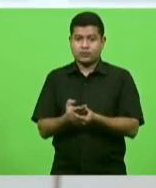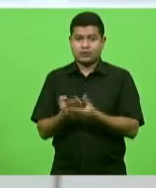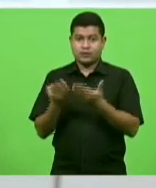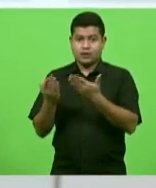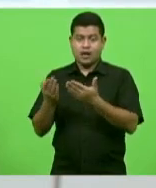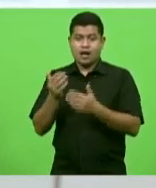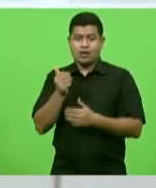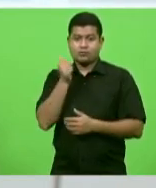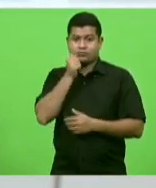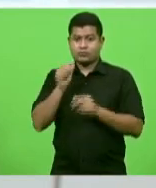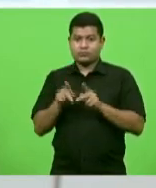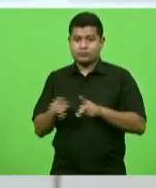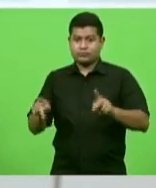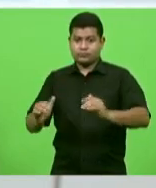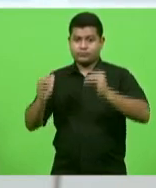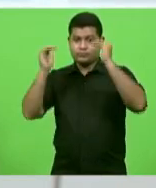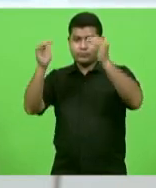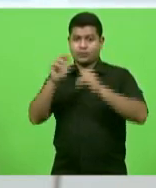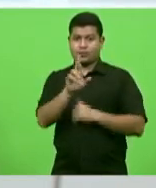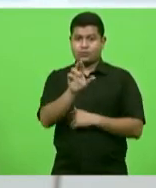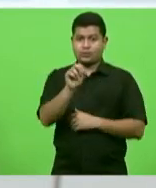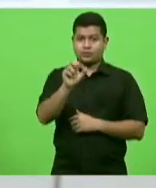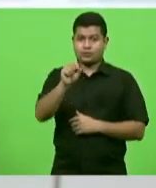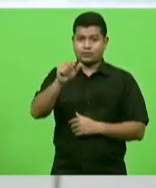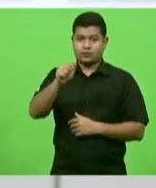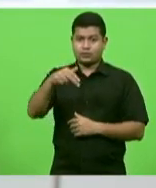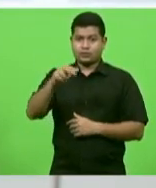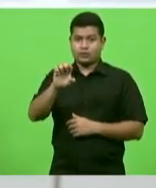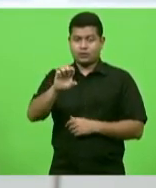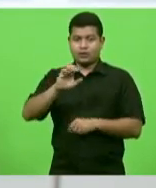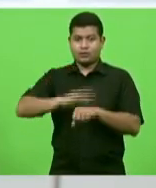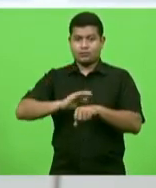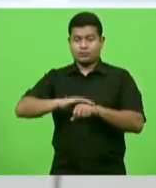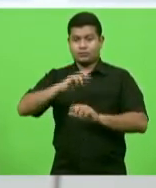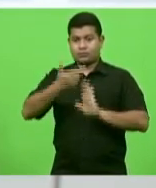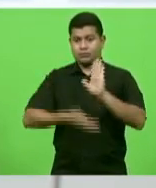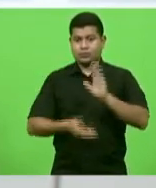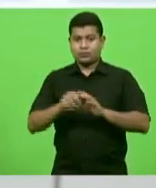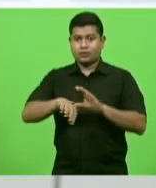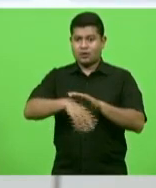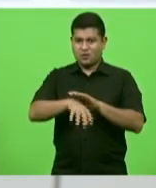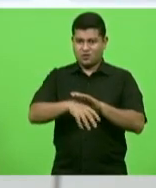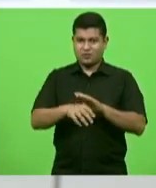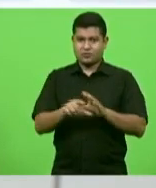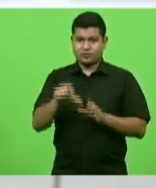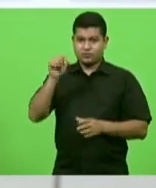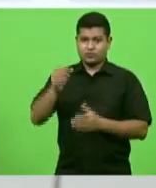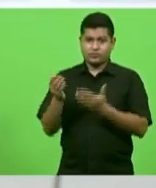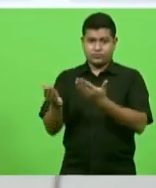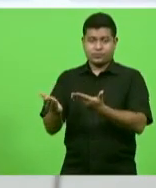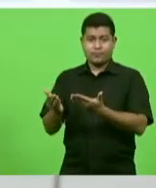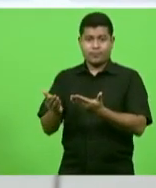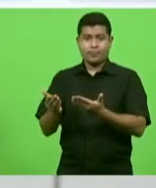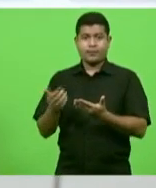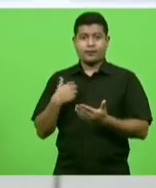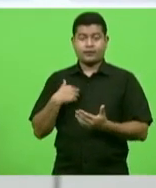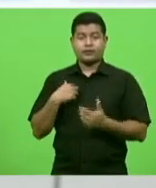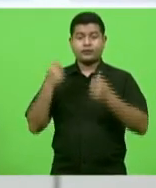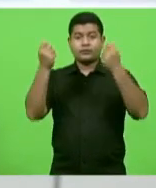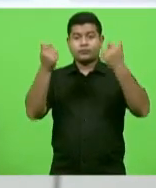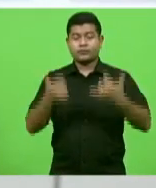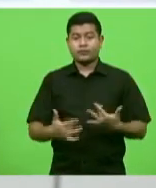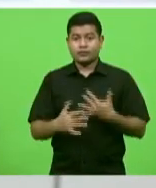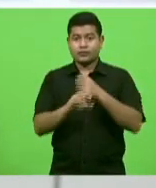excelentíssima desembargadora Rosane Portella Wolff relatório é sorteada descreveu o mínimo desse a clareza